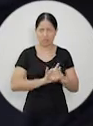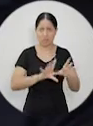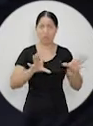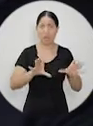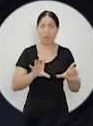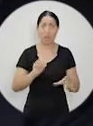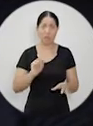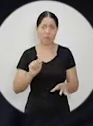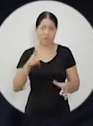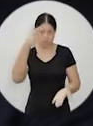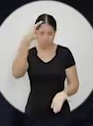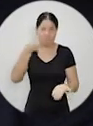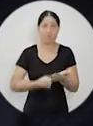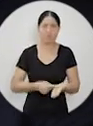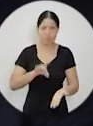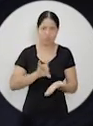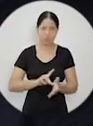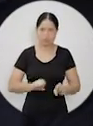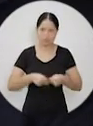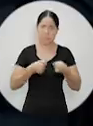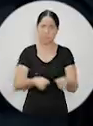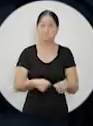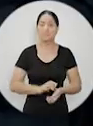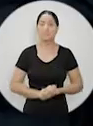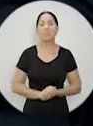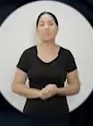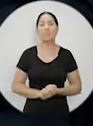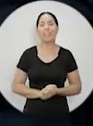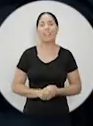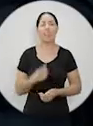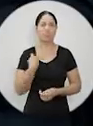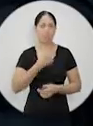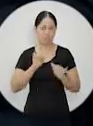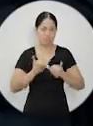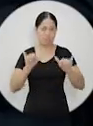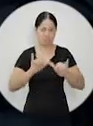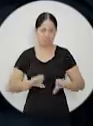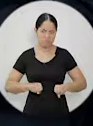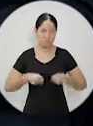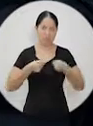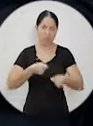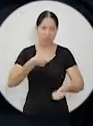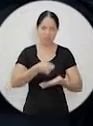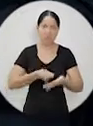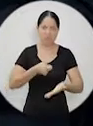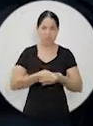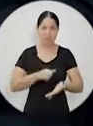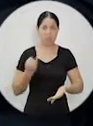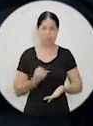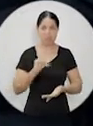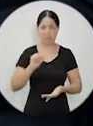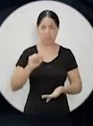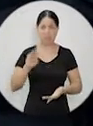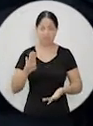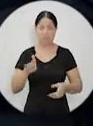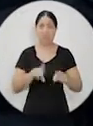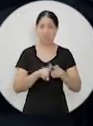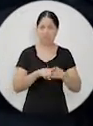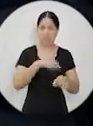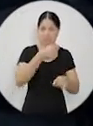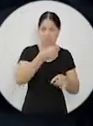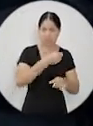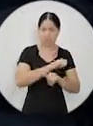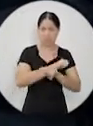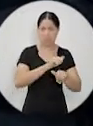está profundamente comprometida com essa luta. E a gente pode falar que é uma luta não só importante para a Ordem dos Advogados do Brasil, para